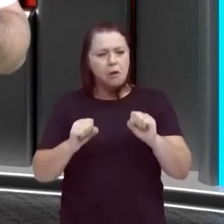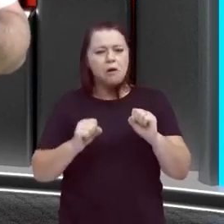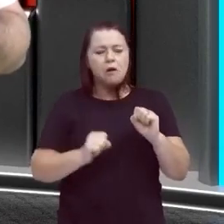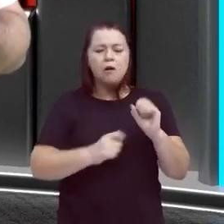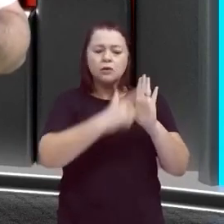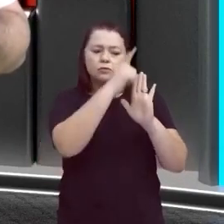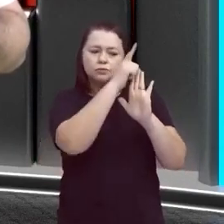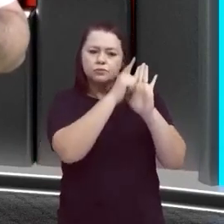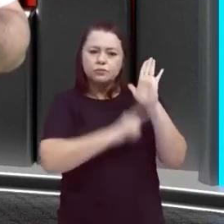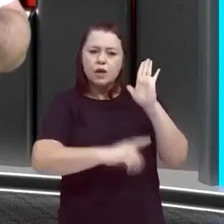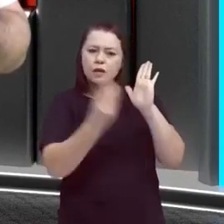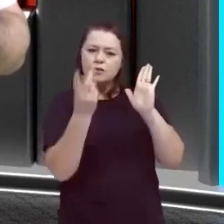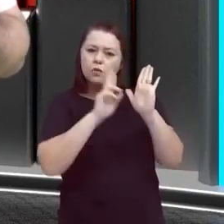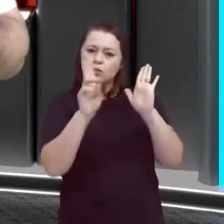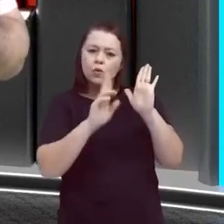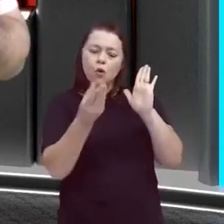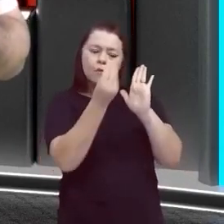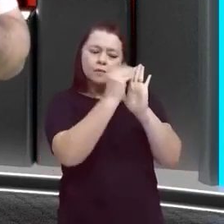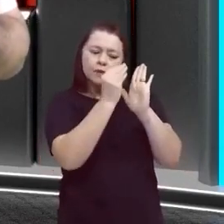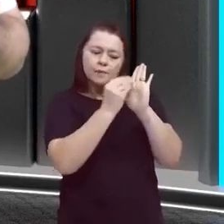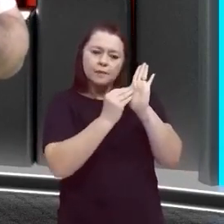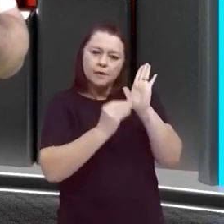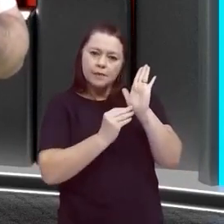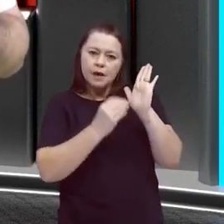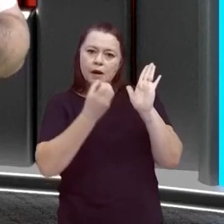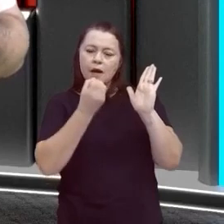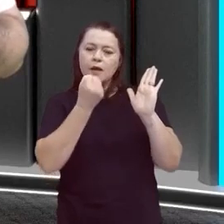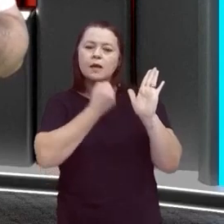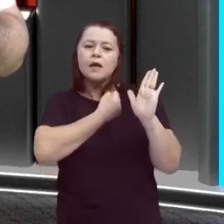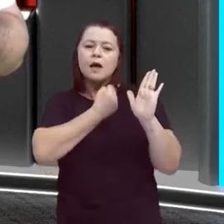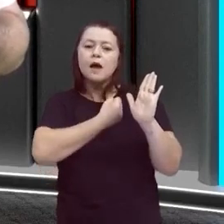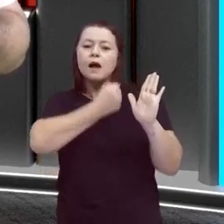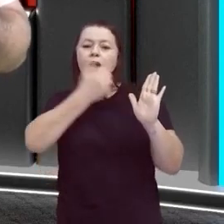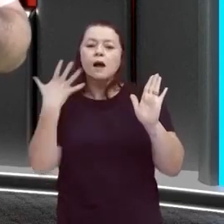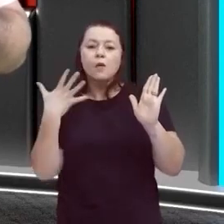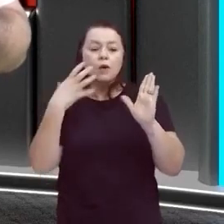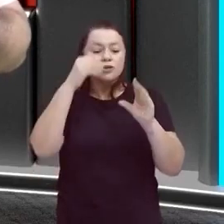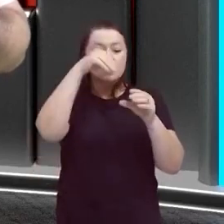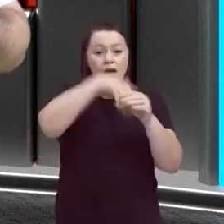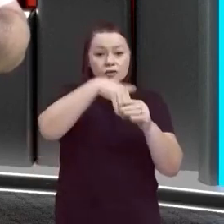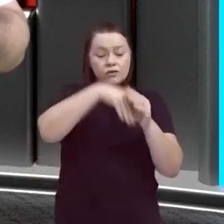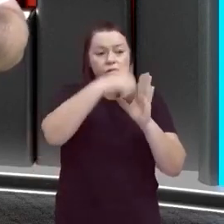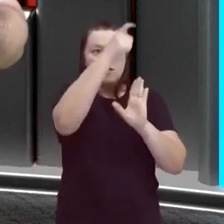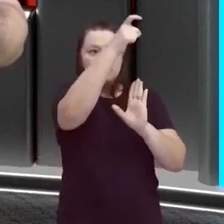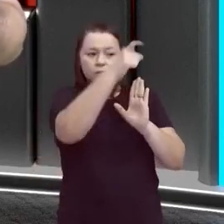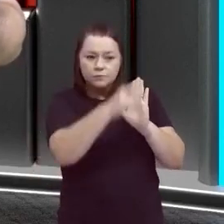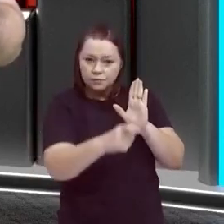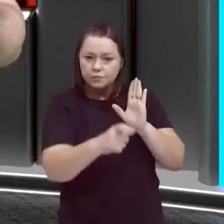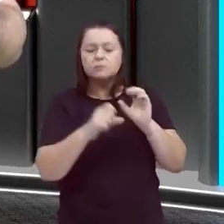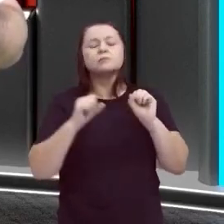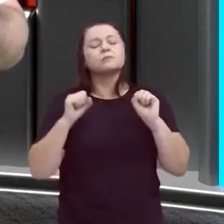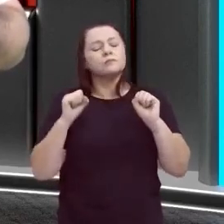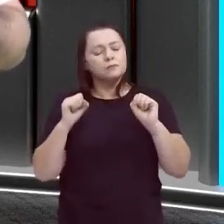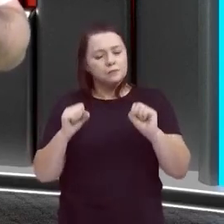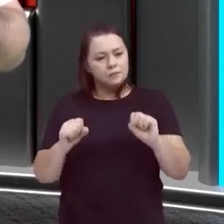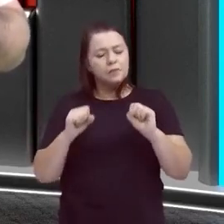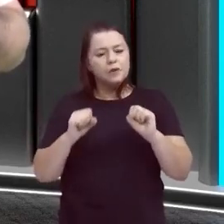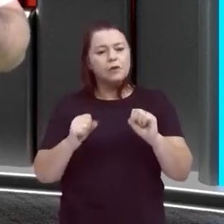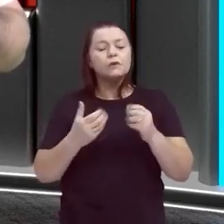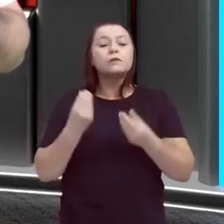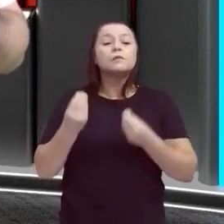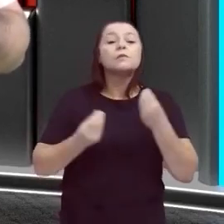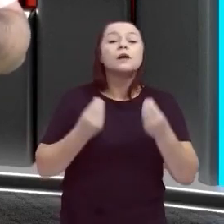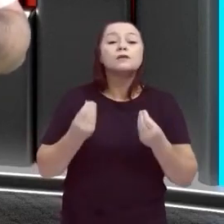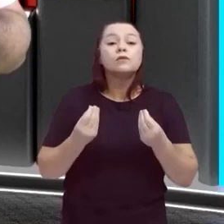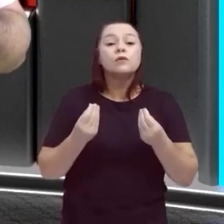na tabela, tá certo? Mas nesse caso ela preferiu usar o quê? O gráfico. E nesse caso do gráfico, como é que eu obtenho o maior valor?